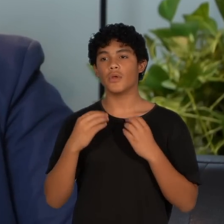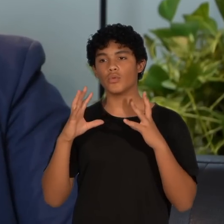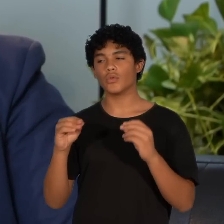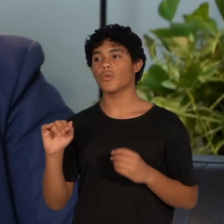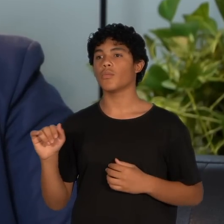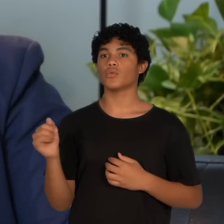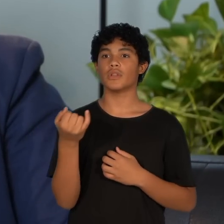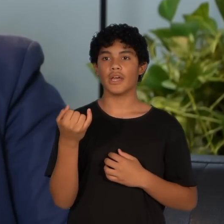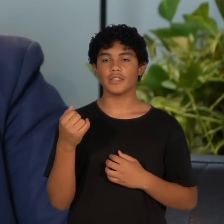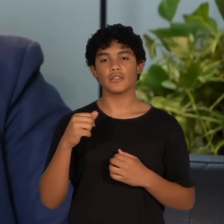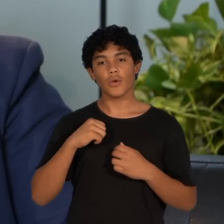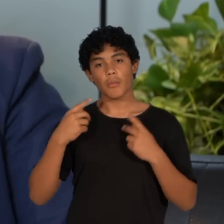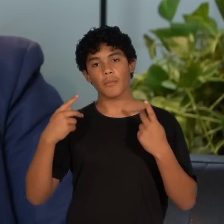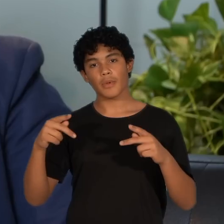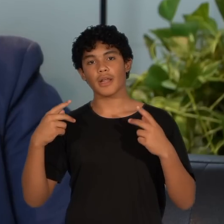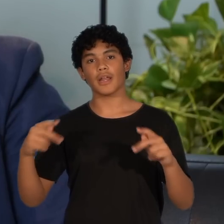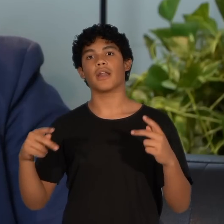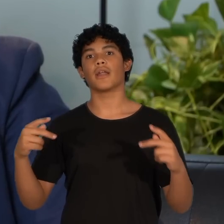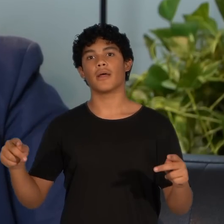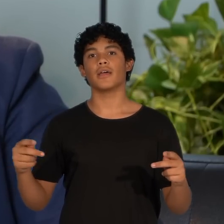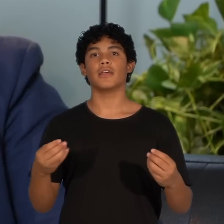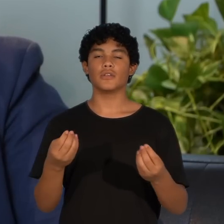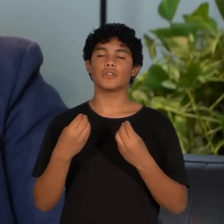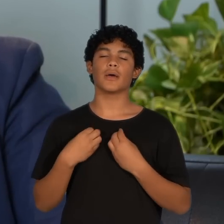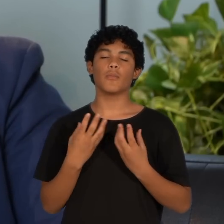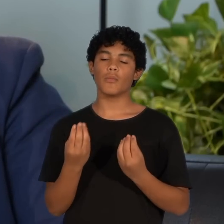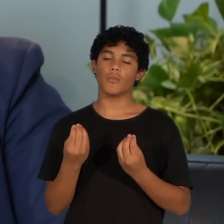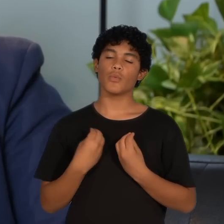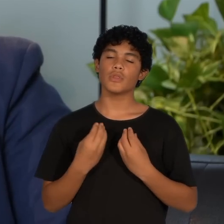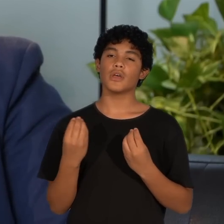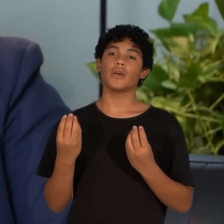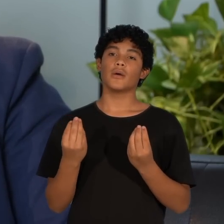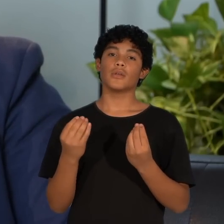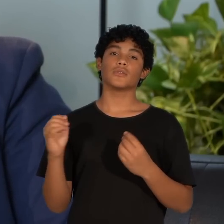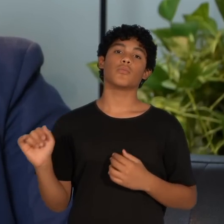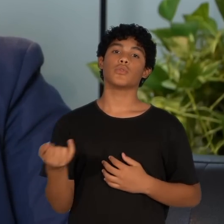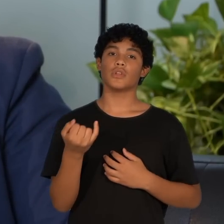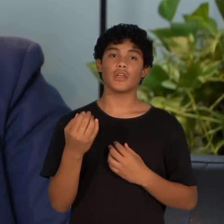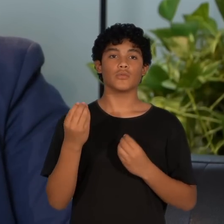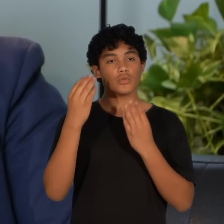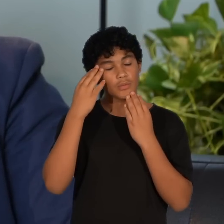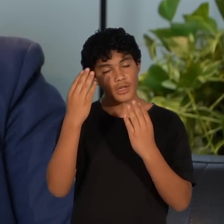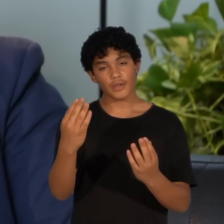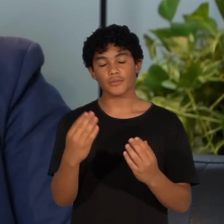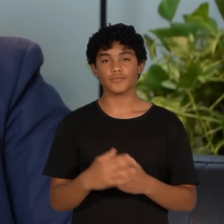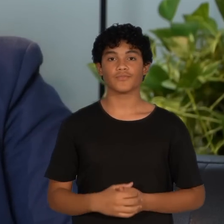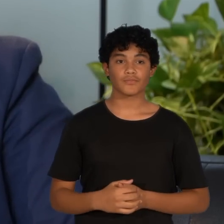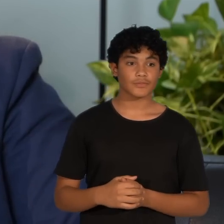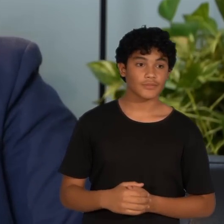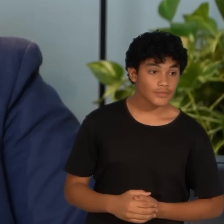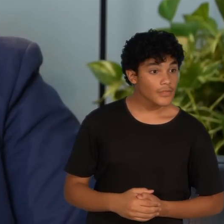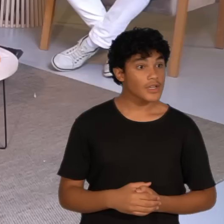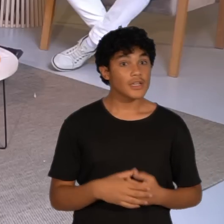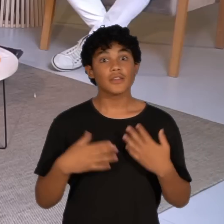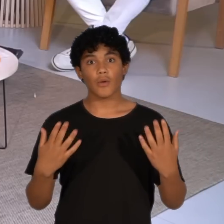estar pregando, desenvolvendo vários ministérios e isso aí abre muitas portas para a gente. Então, um abraço para todos os catarinenses, em especial a turma de Lages.